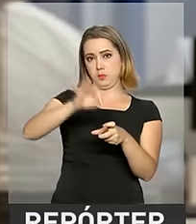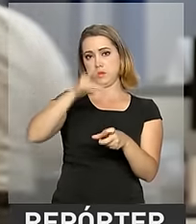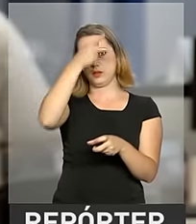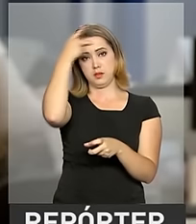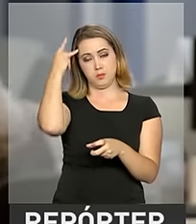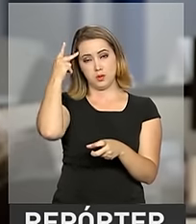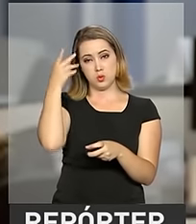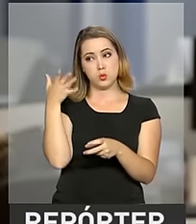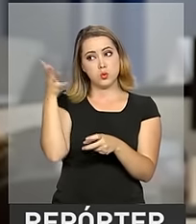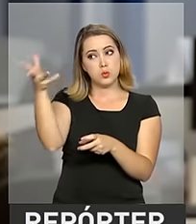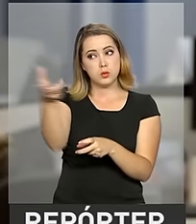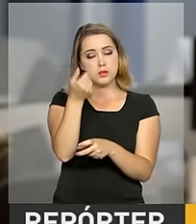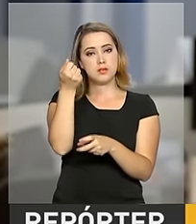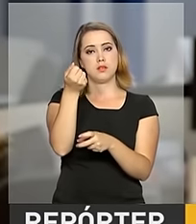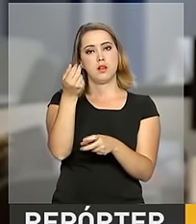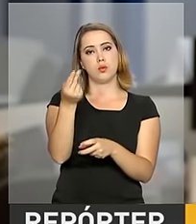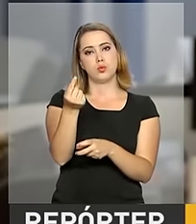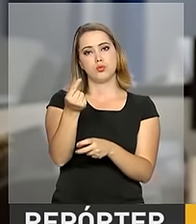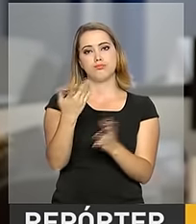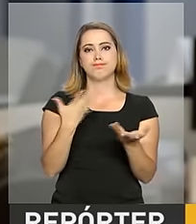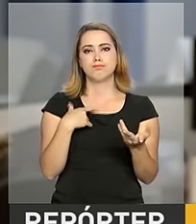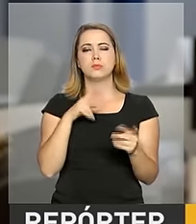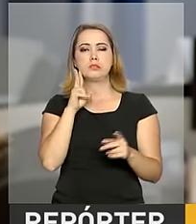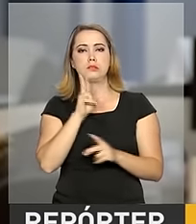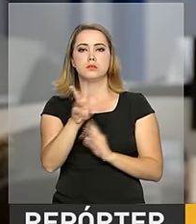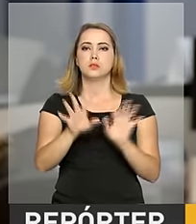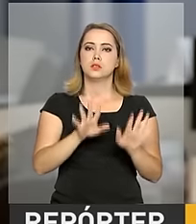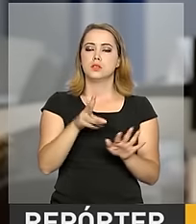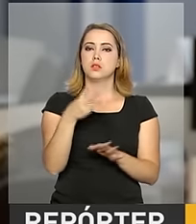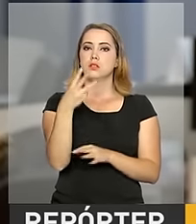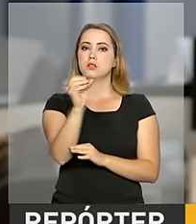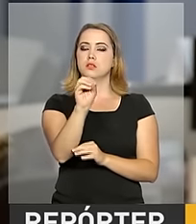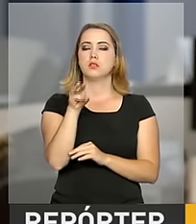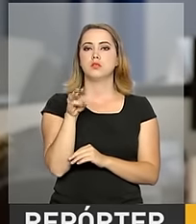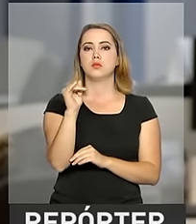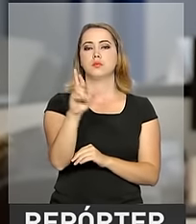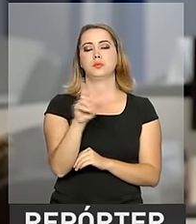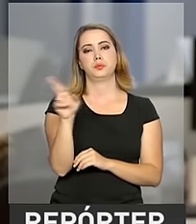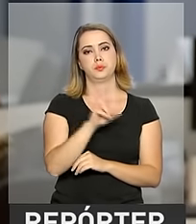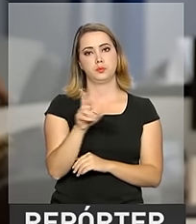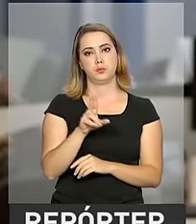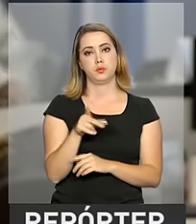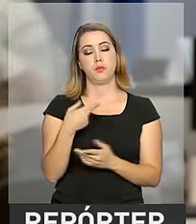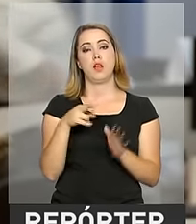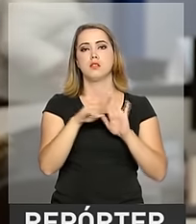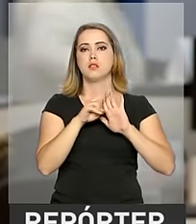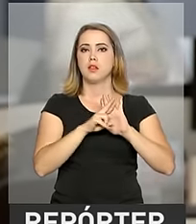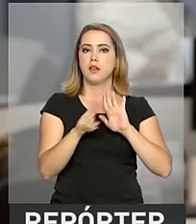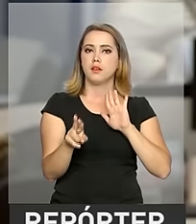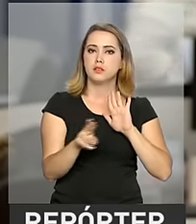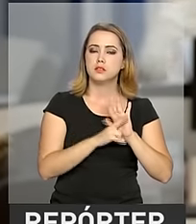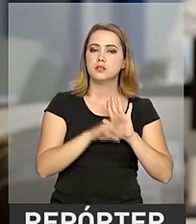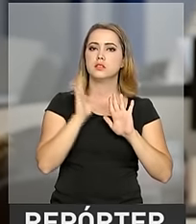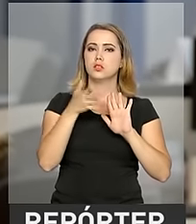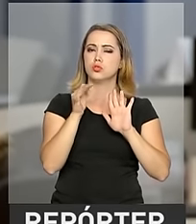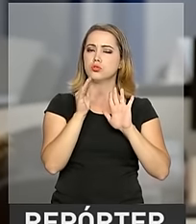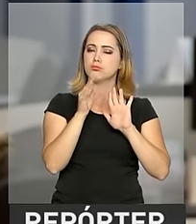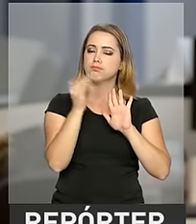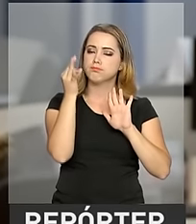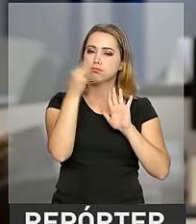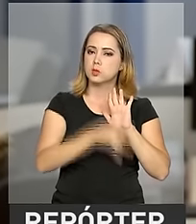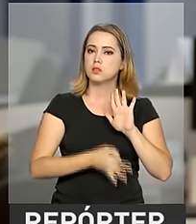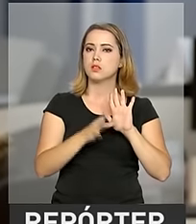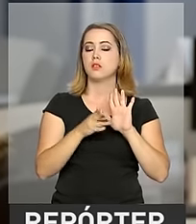ao saque vão tirar o dinheiro, se chegou a um montante de 30 bilhões de reais. As regras para sacar os recursos devem ser definidas